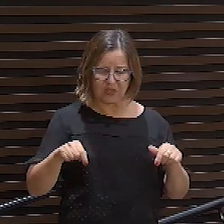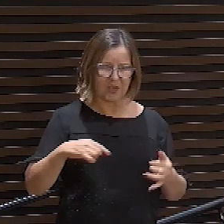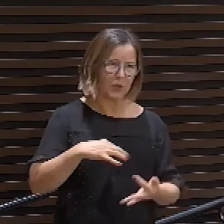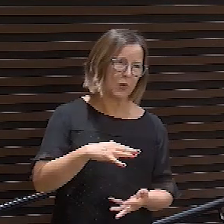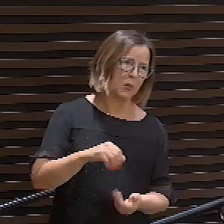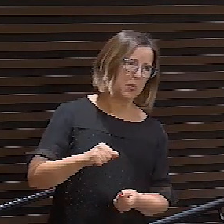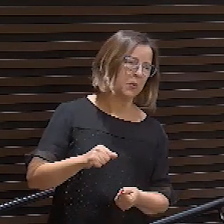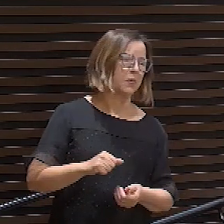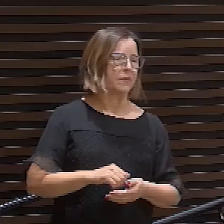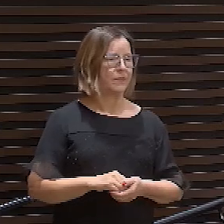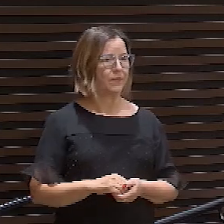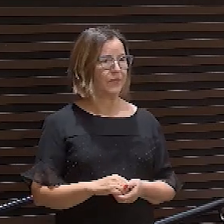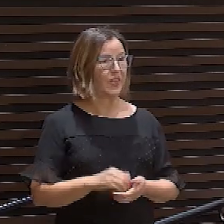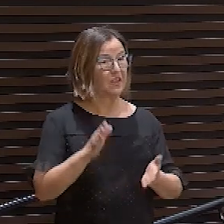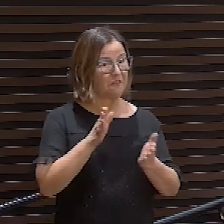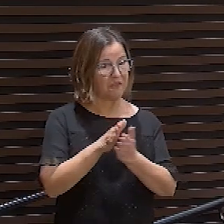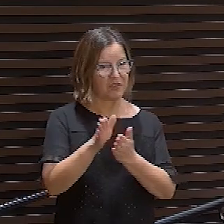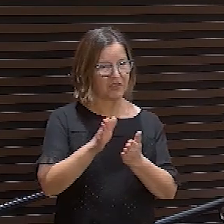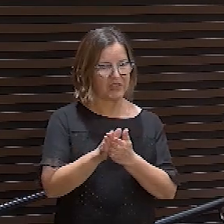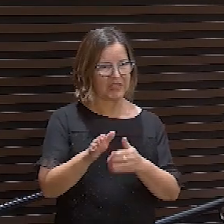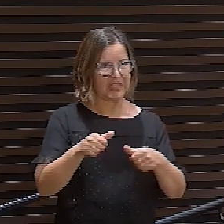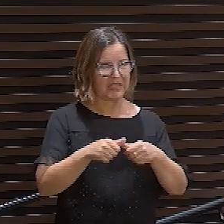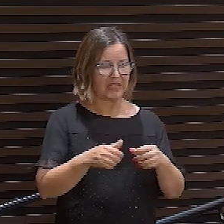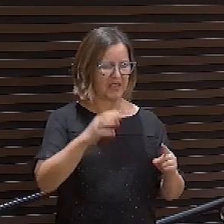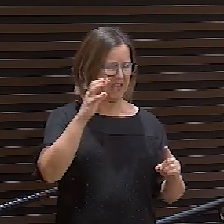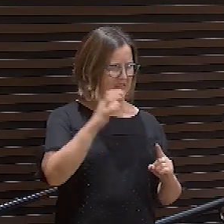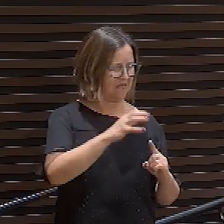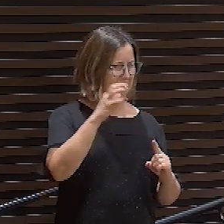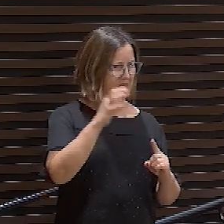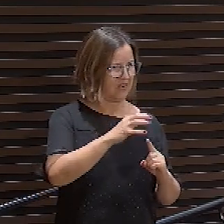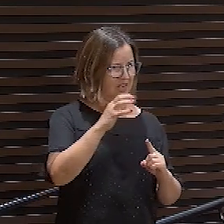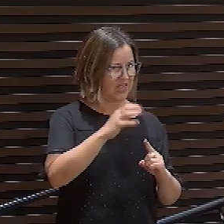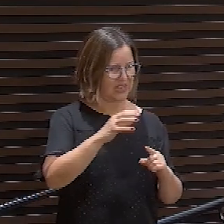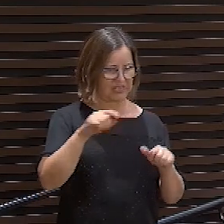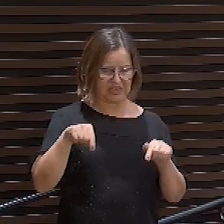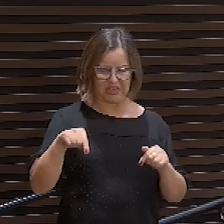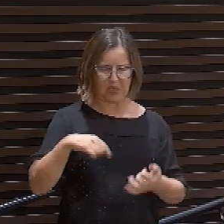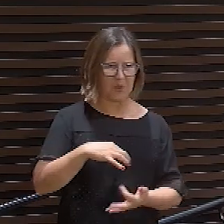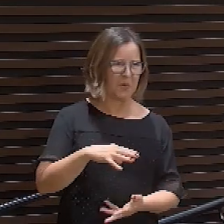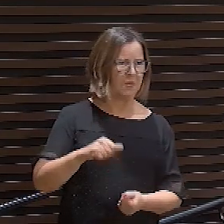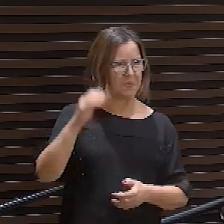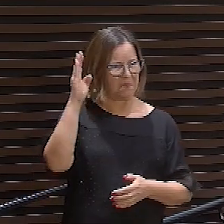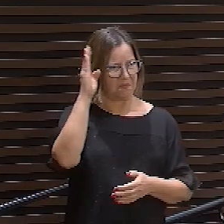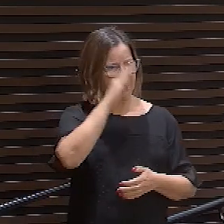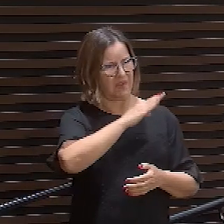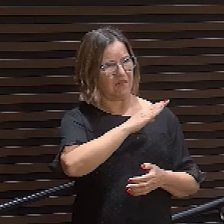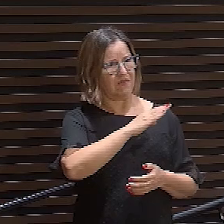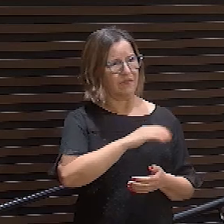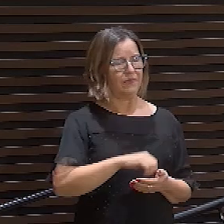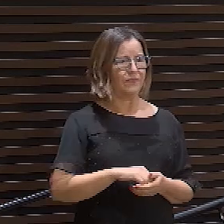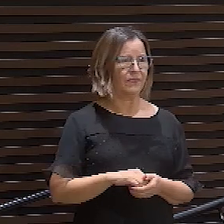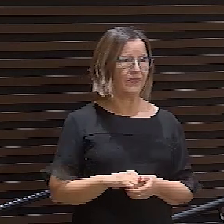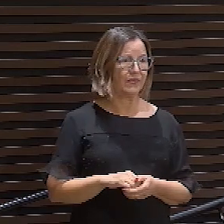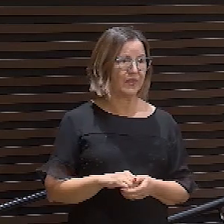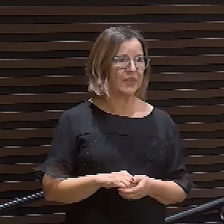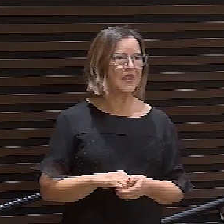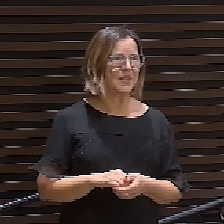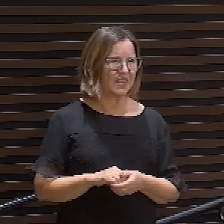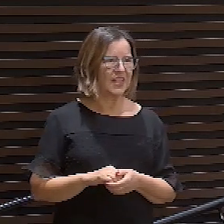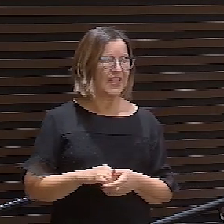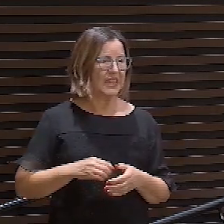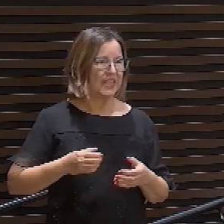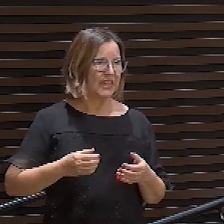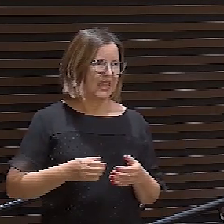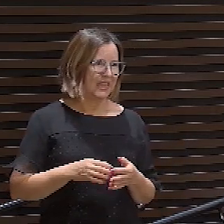E fugir desta influência deste mundo que tenta captar a nossa